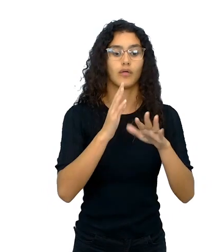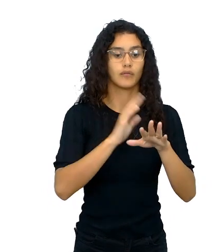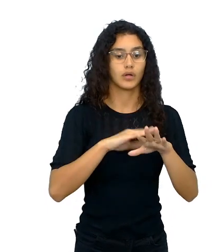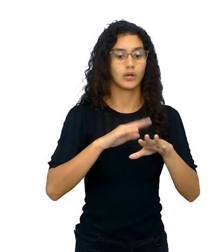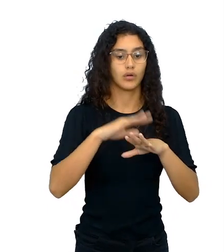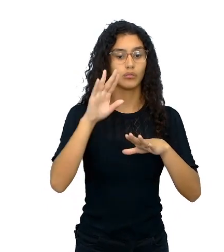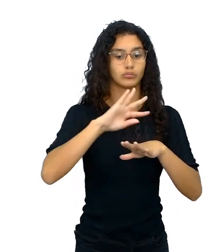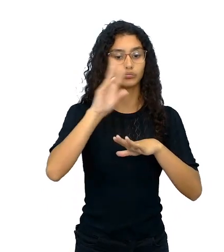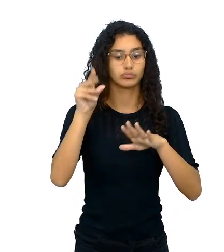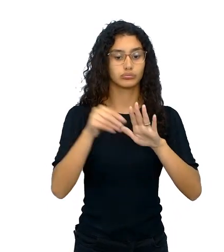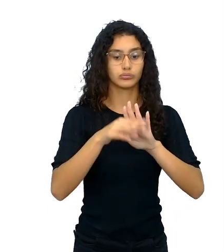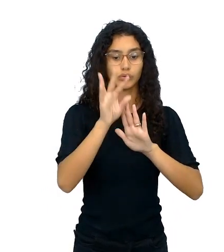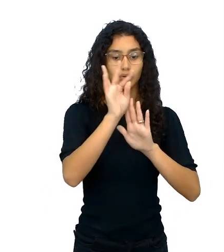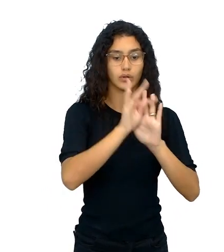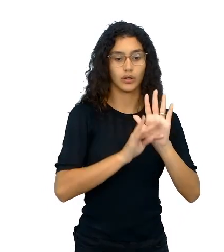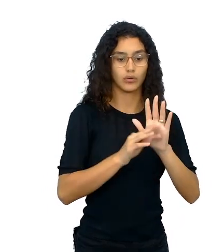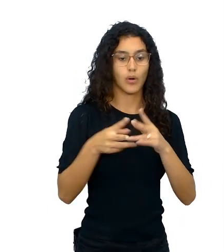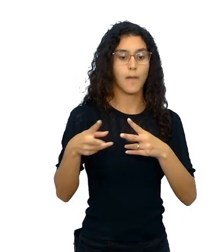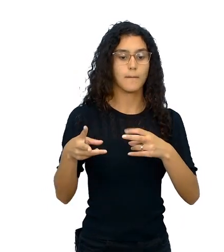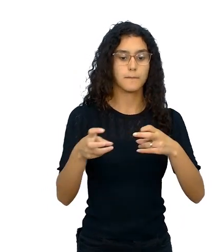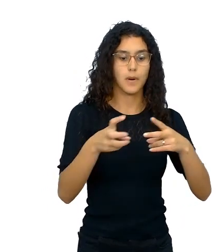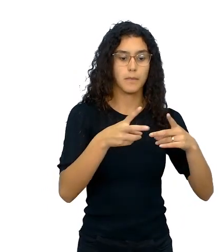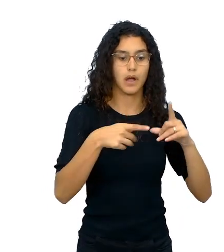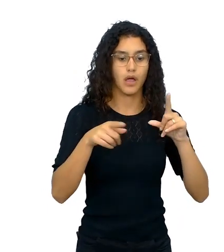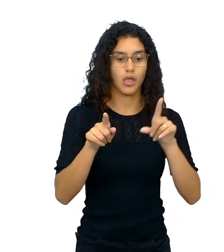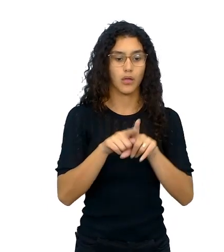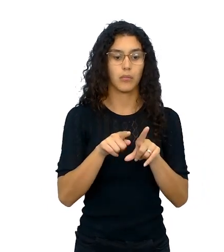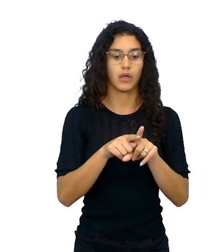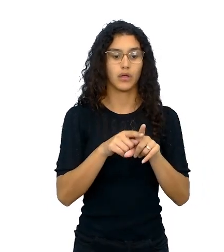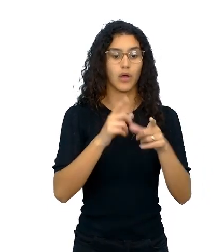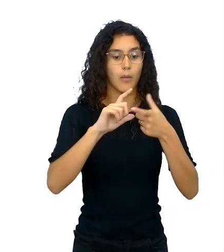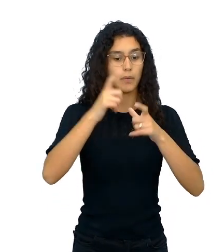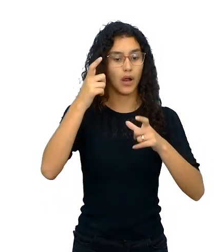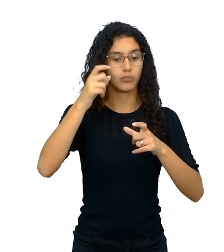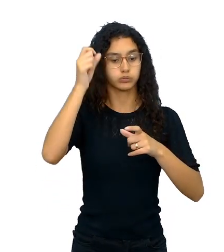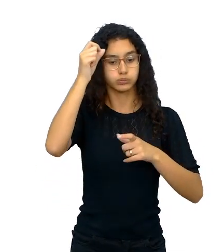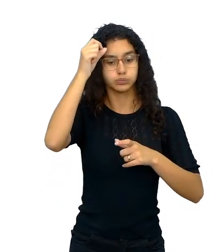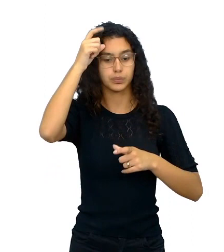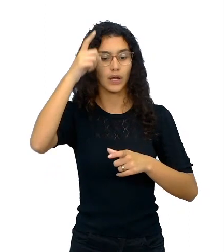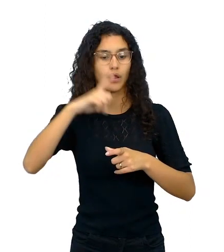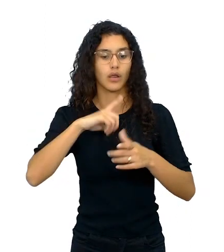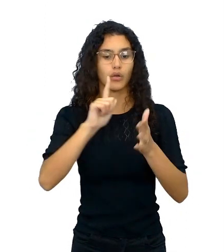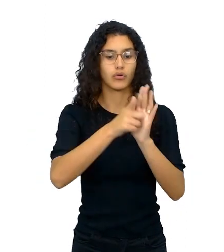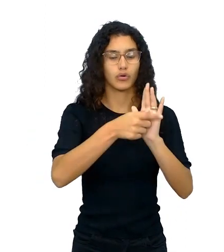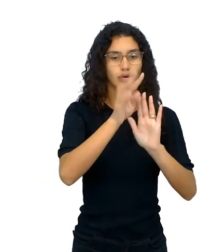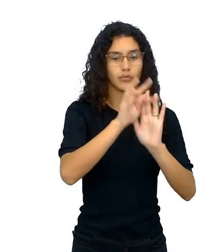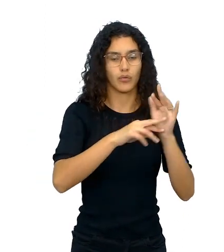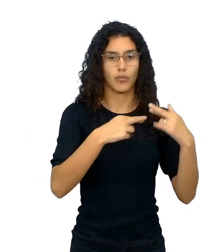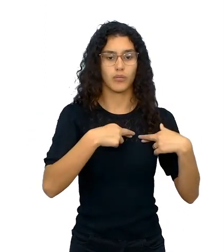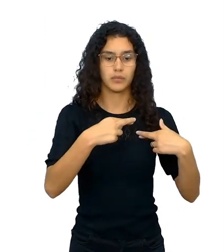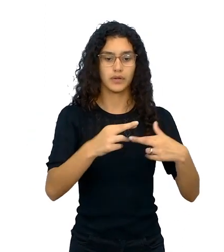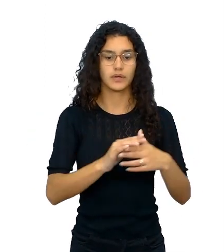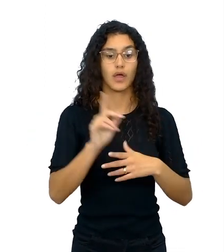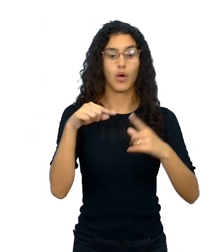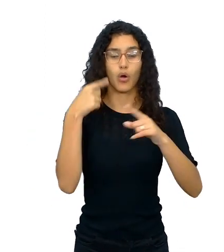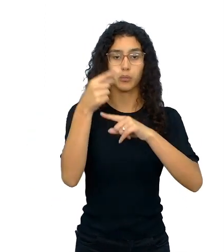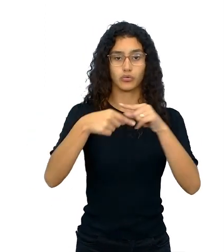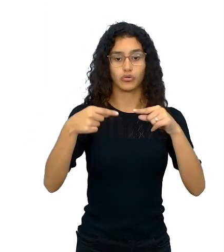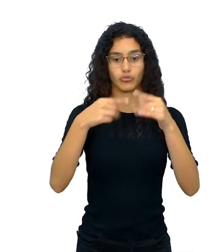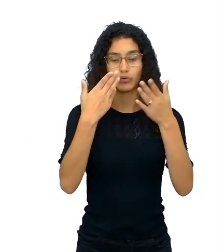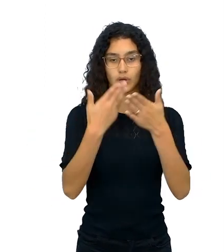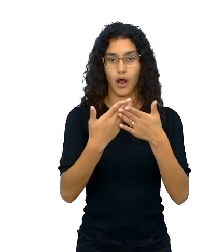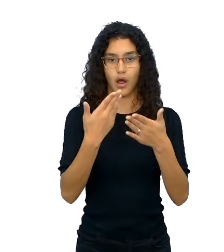Produzir um resumo esquemático do texto analisado e ampliar os conhecimentos acerca do gênero textual romance. Esses são os